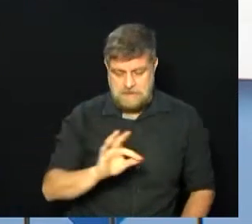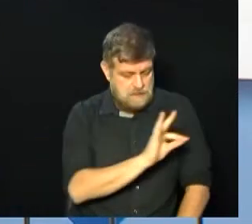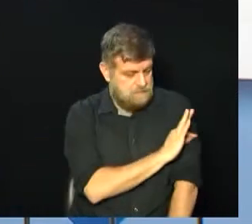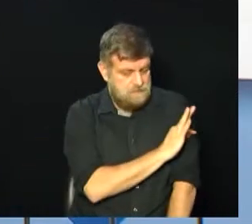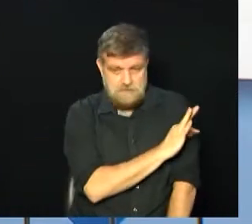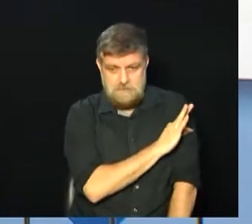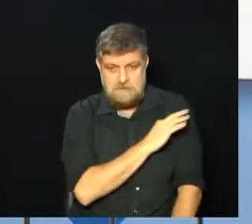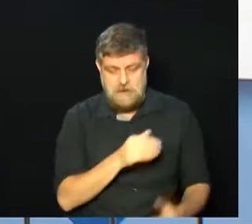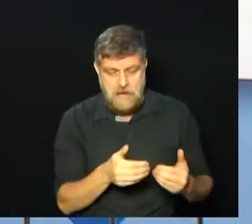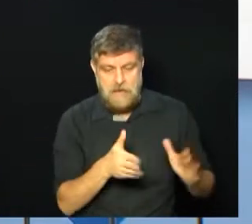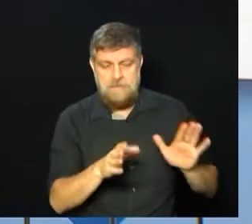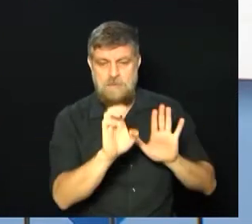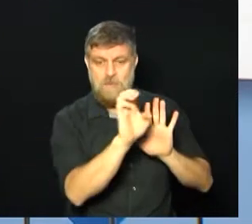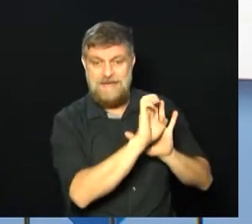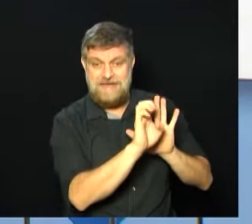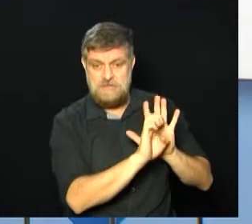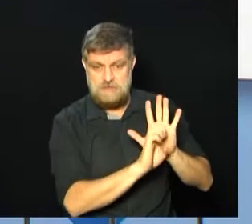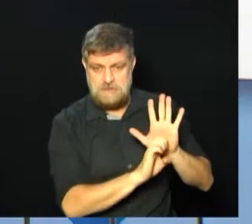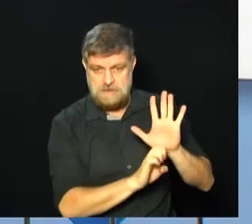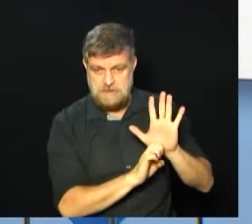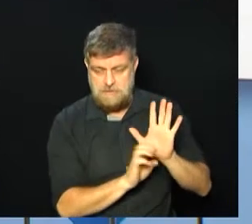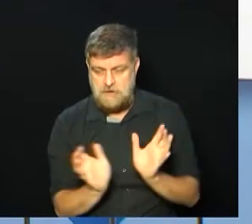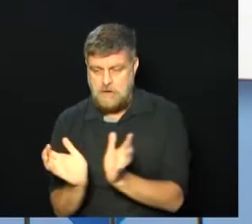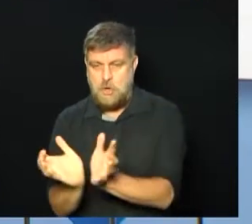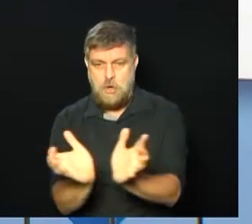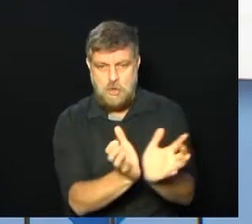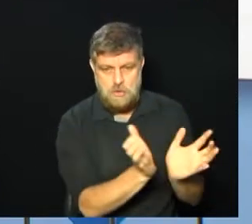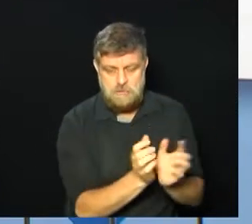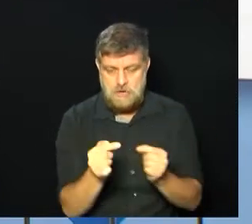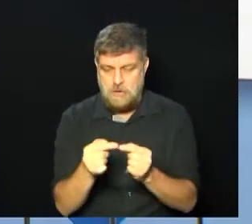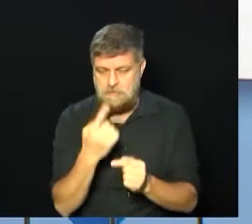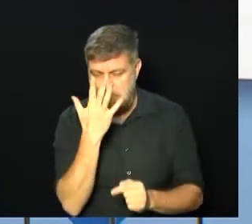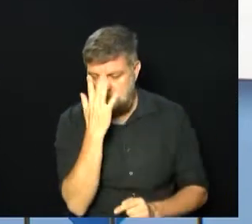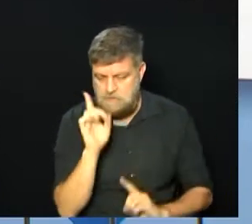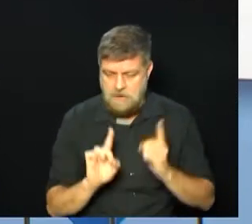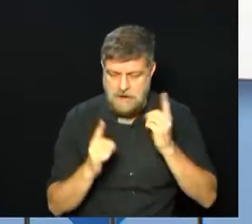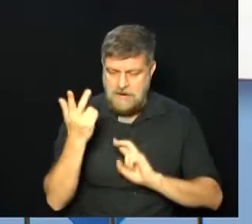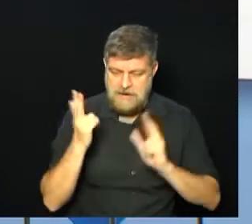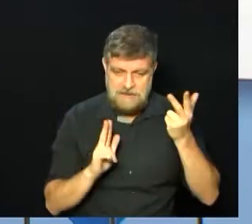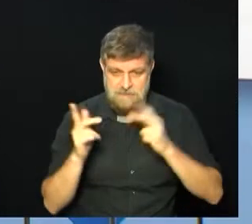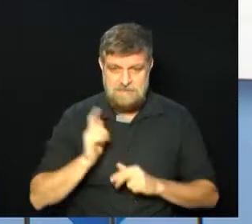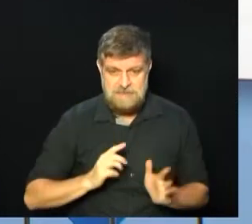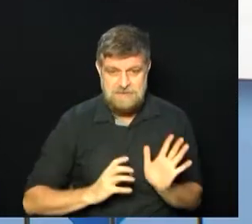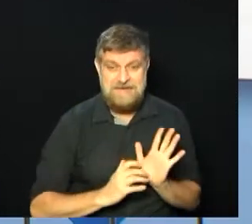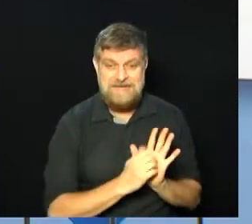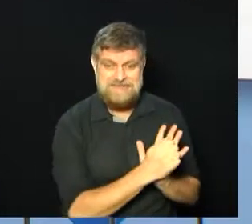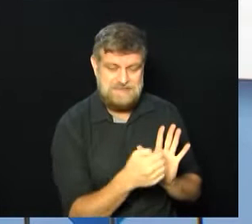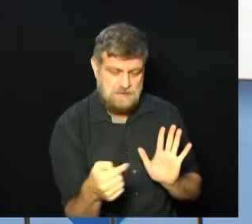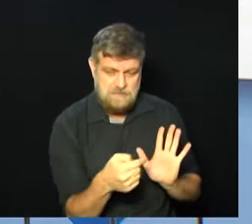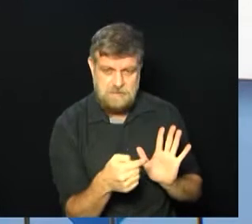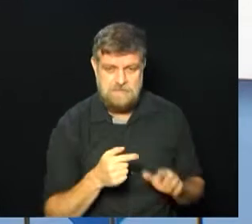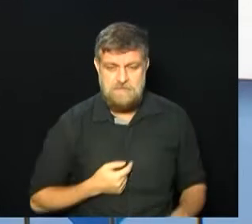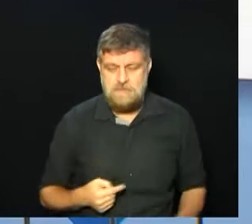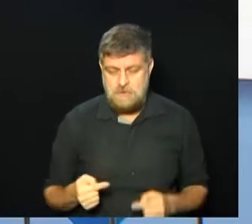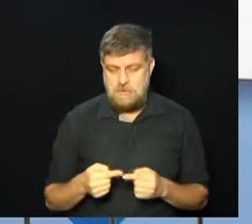prefeitura abriu um edital para que grupos ligados ao carnaval fizessem uma pré-inscrição e de